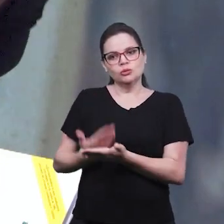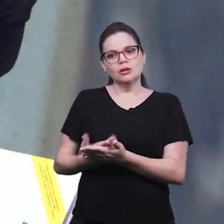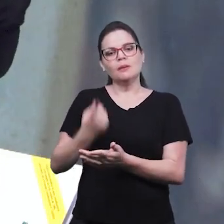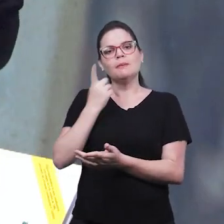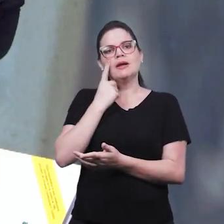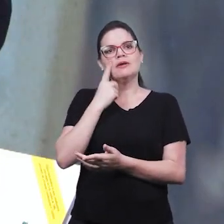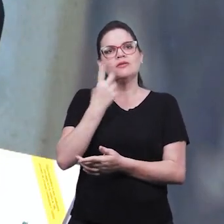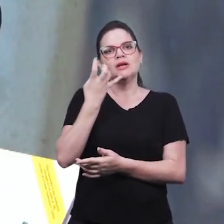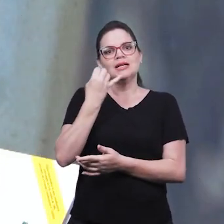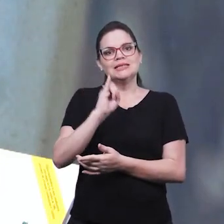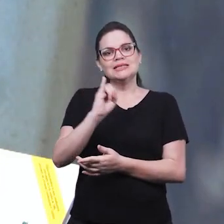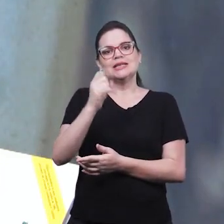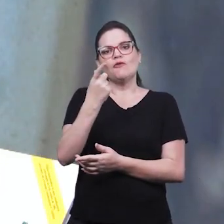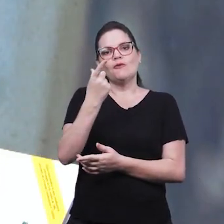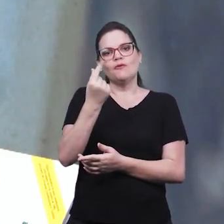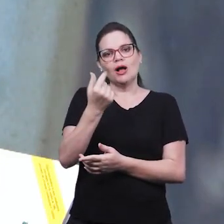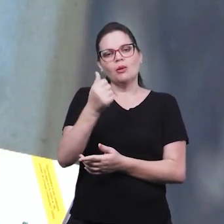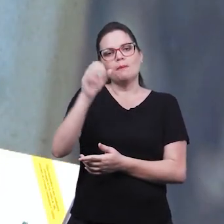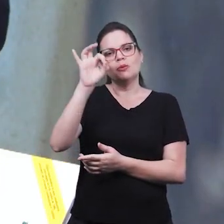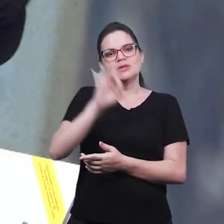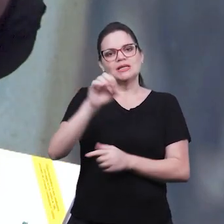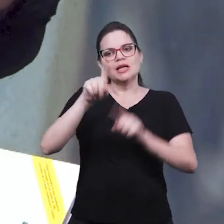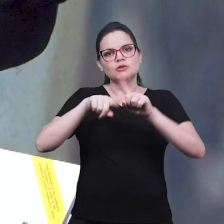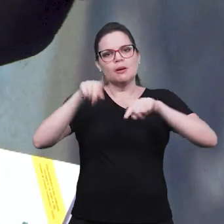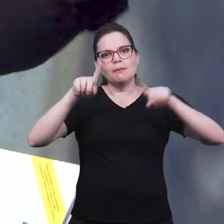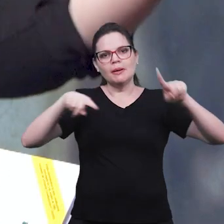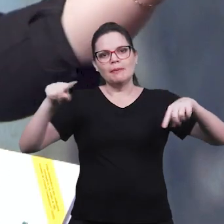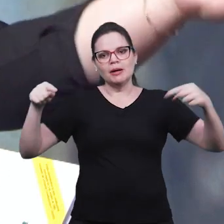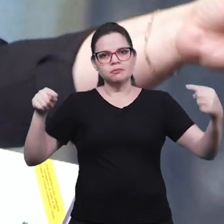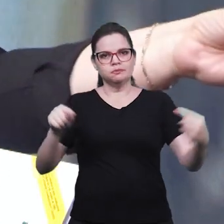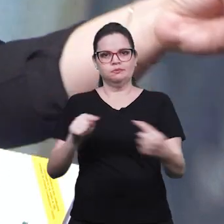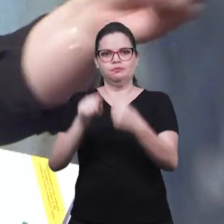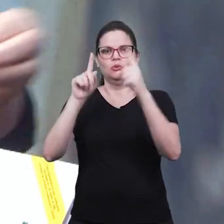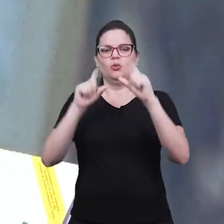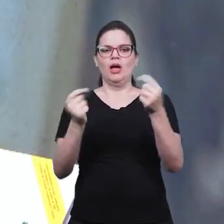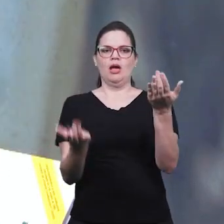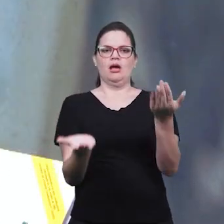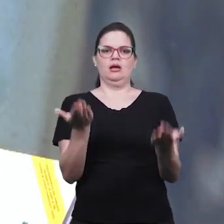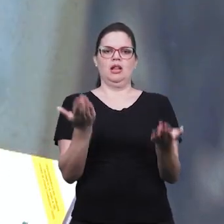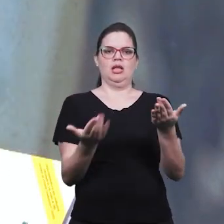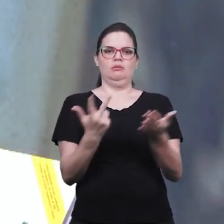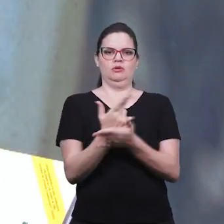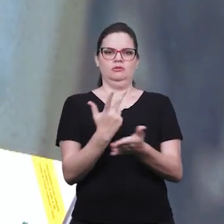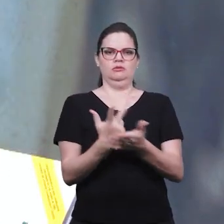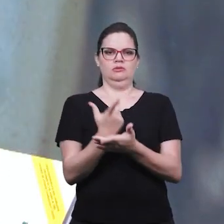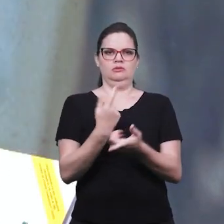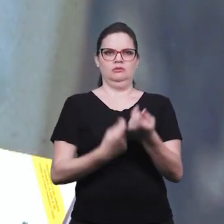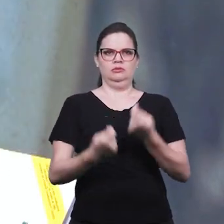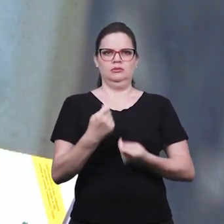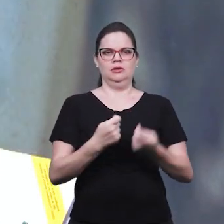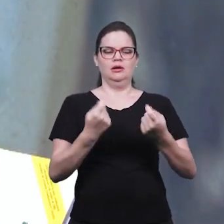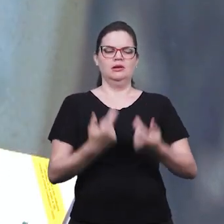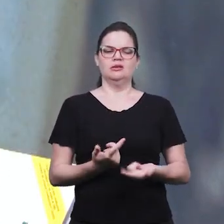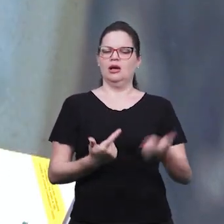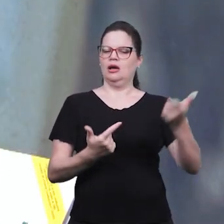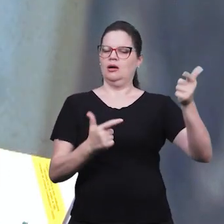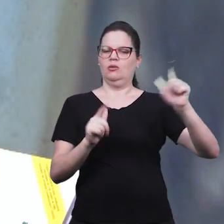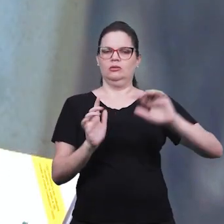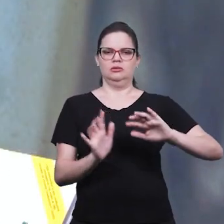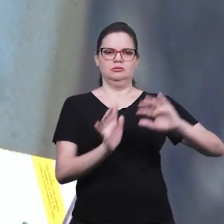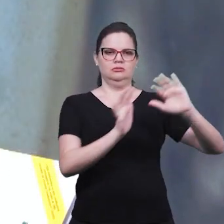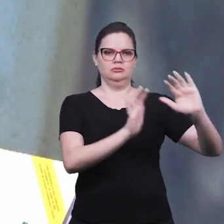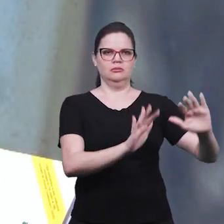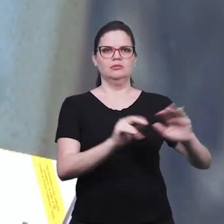atuarial para saber se essa alíquota progressiva vai cumprir com o papel de equilíbrio financeiro. Isso aí já é